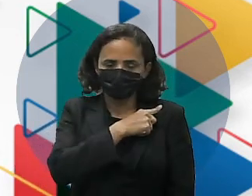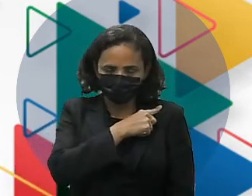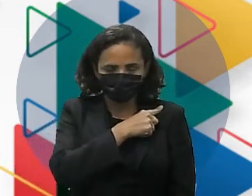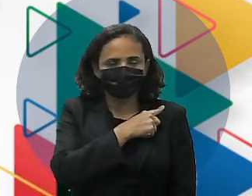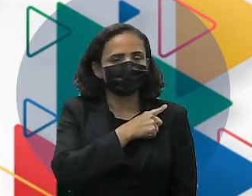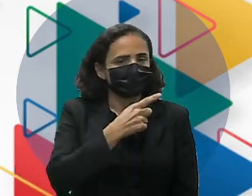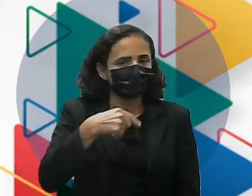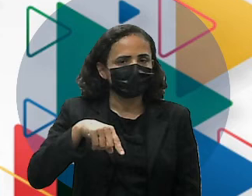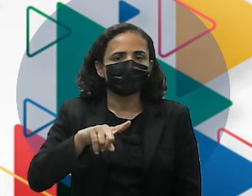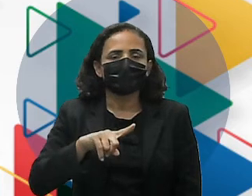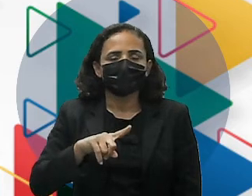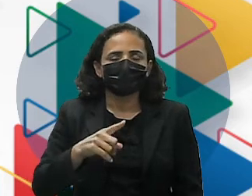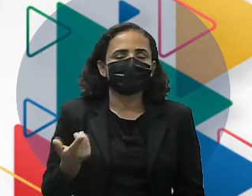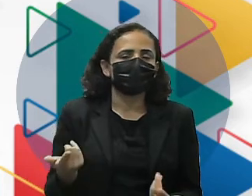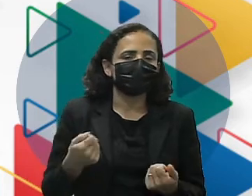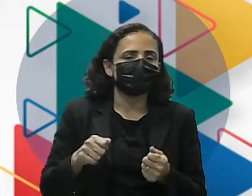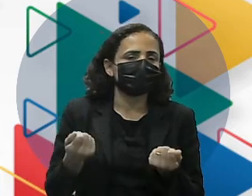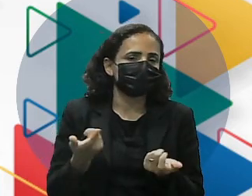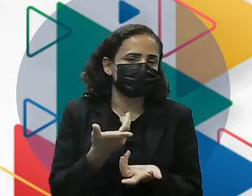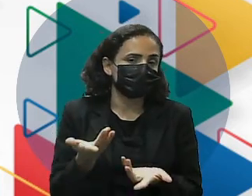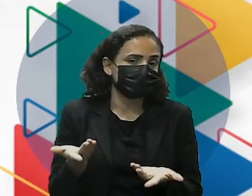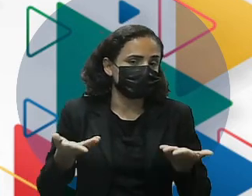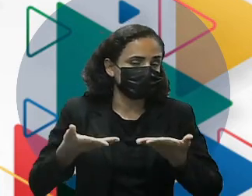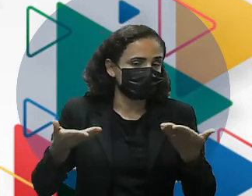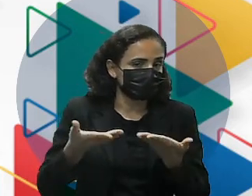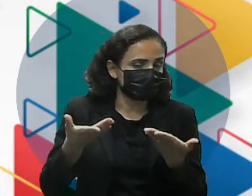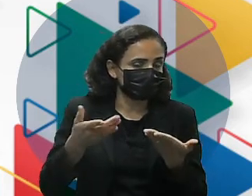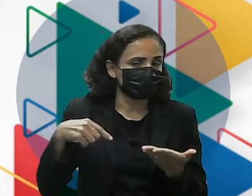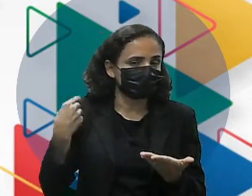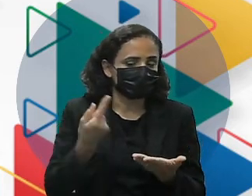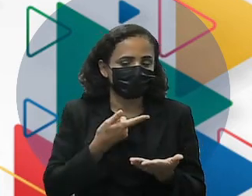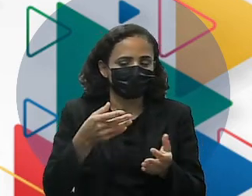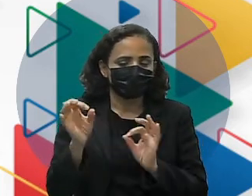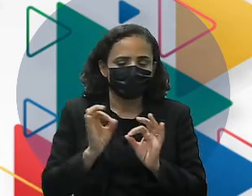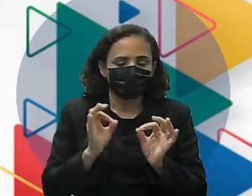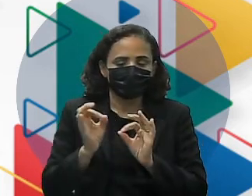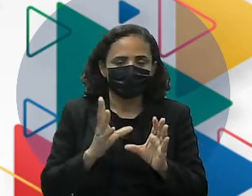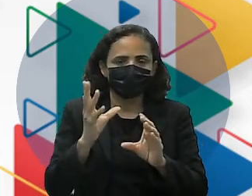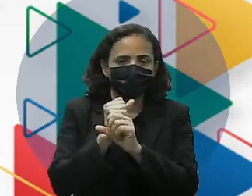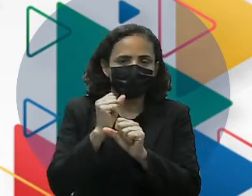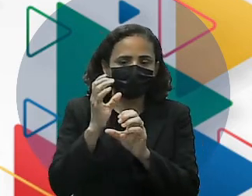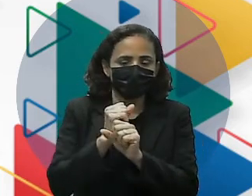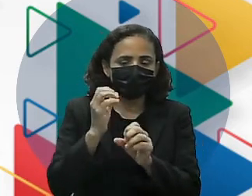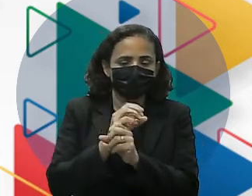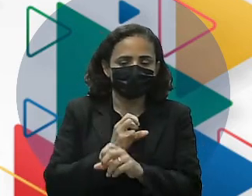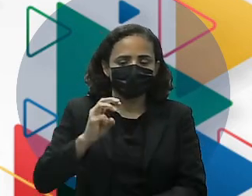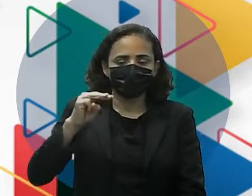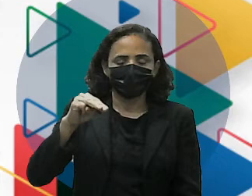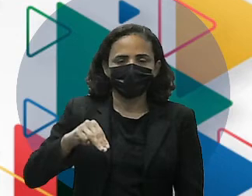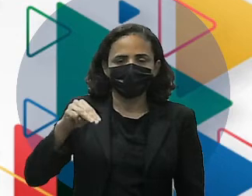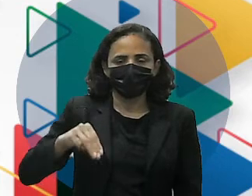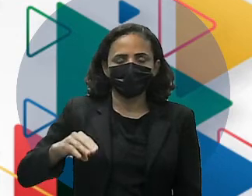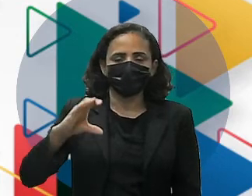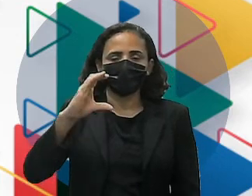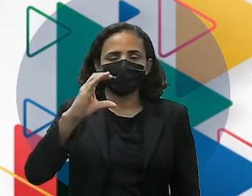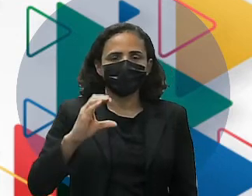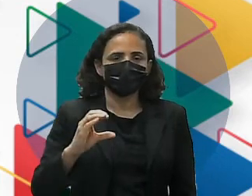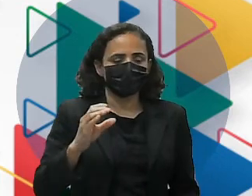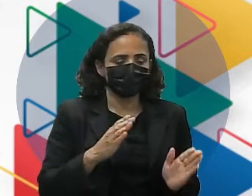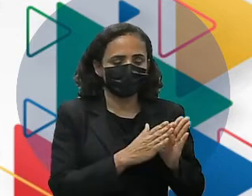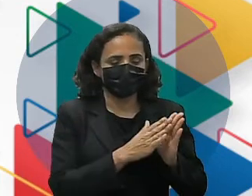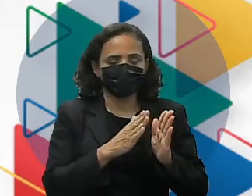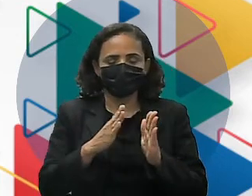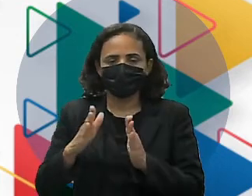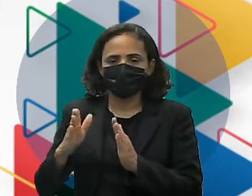pode encarar também assim. Então, meu povo, agora eu vou ter que otimizar ali o cálculo do MMC nos denominadores